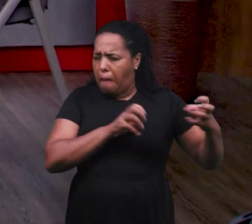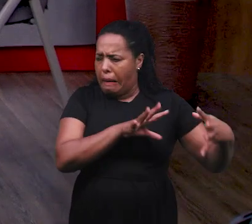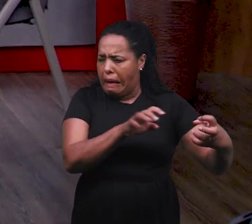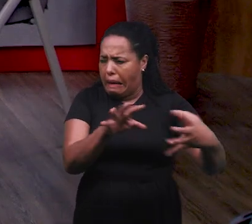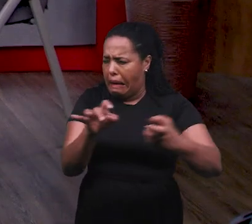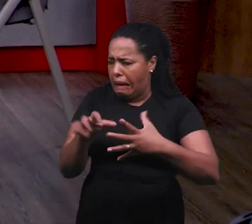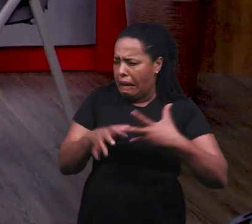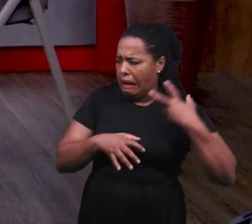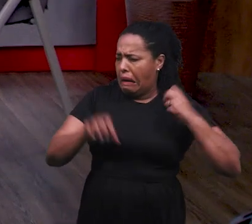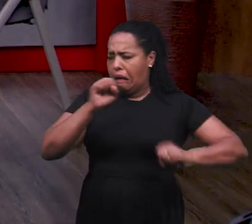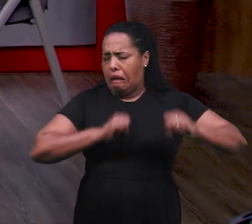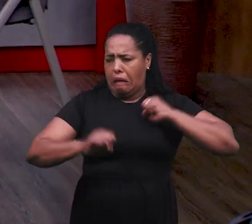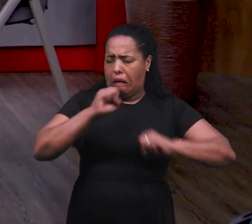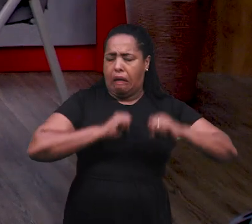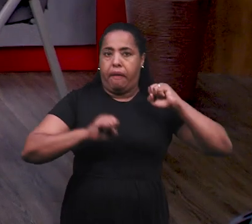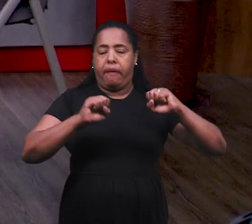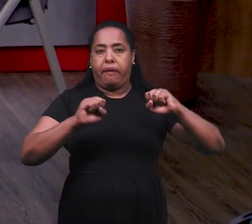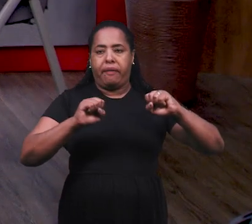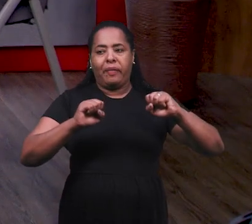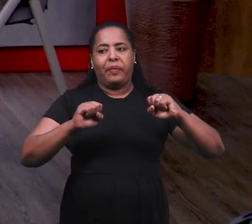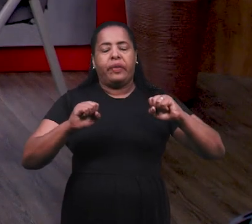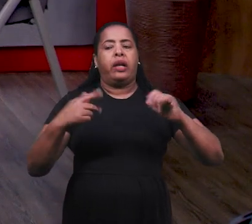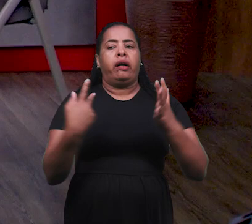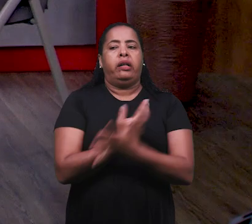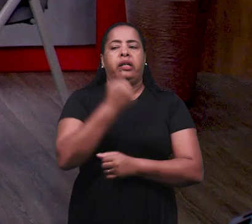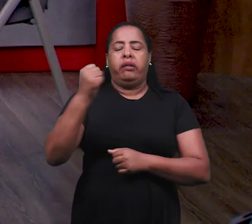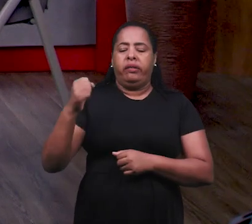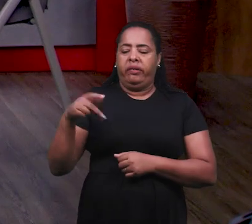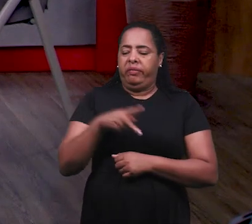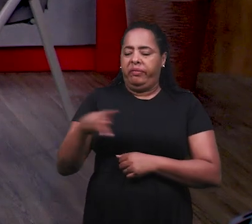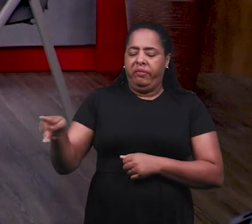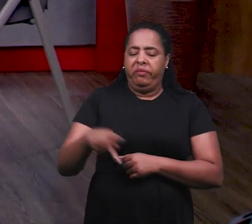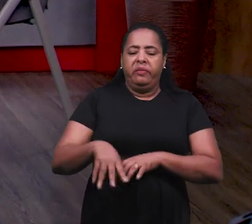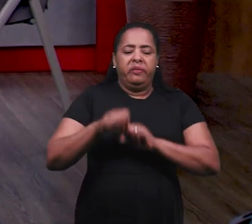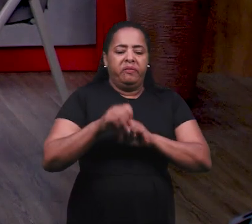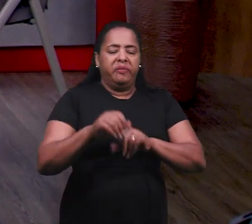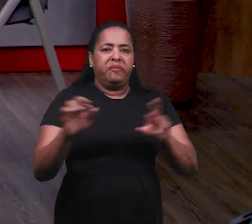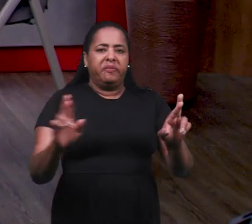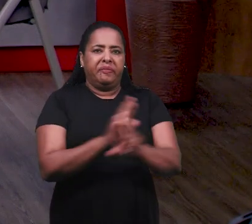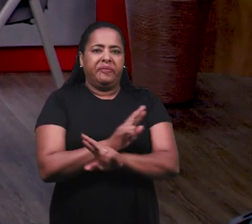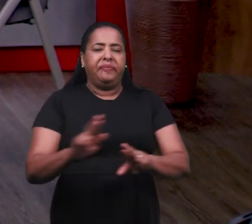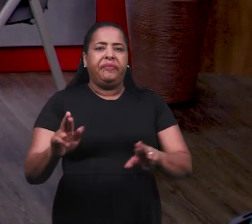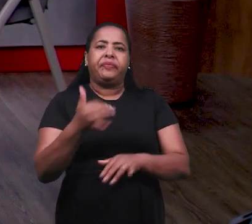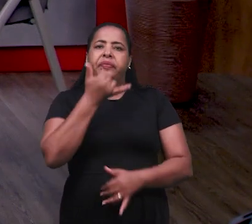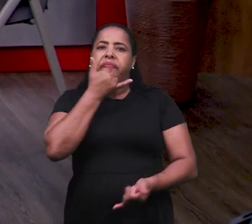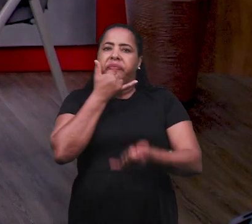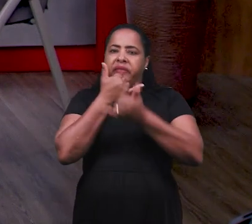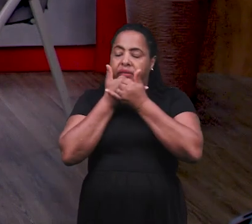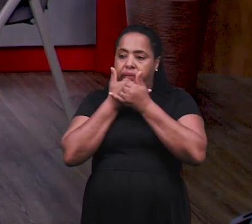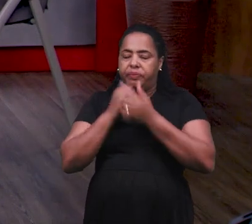né? Aquela agitação e tudo mais. E naquele dia a professora trouxe o ensino sobre perdão. Olha, no final da